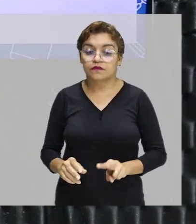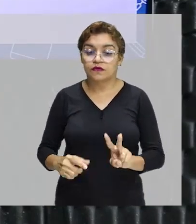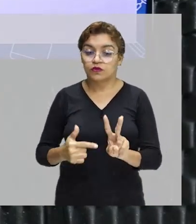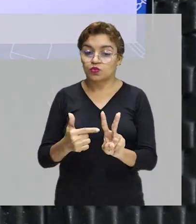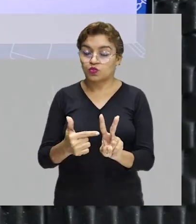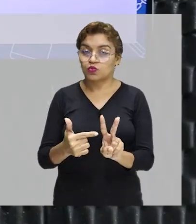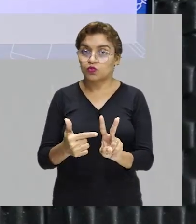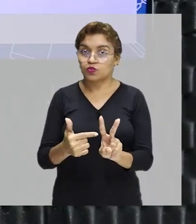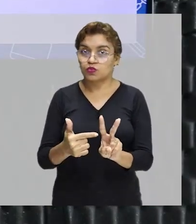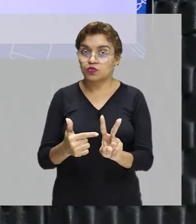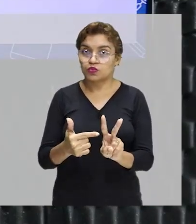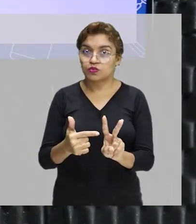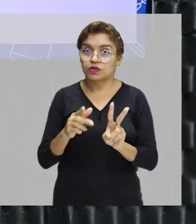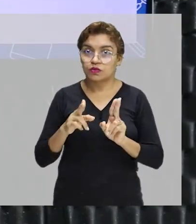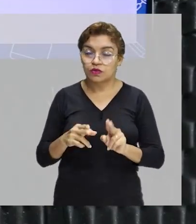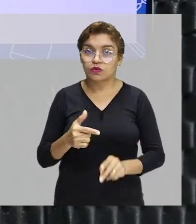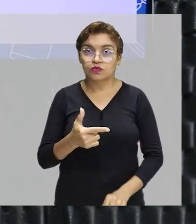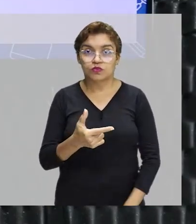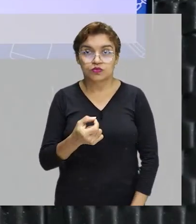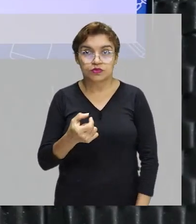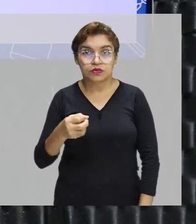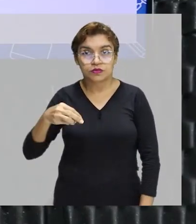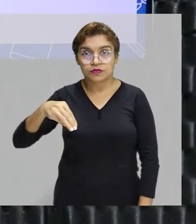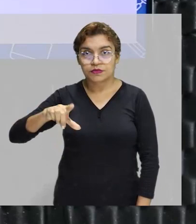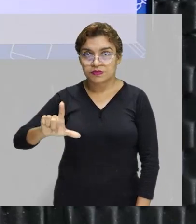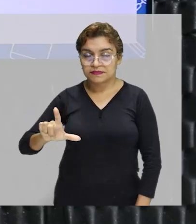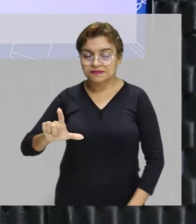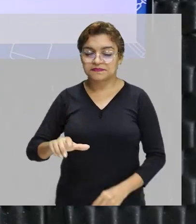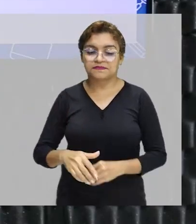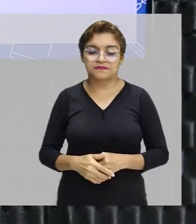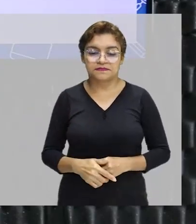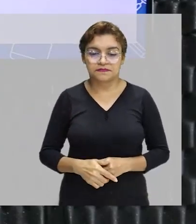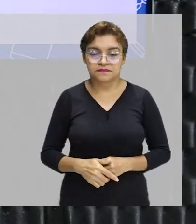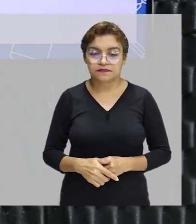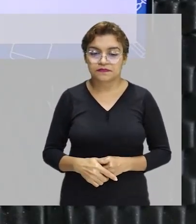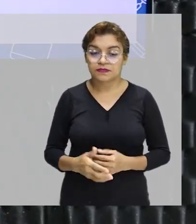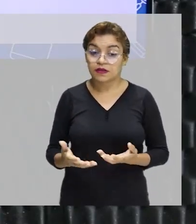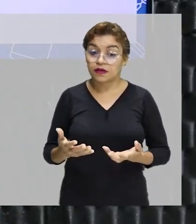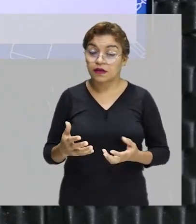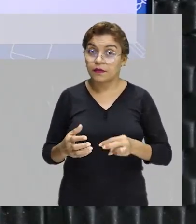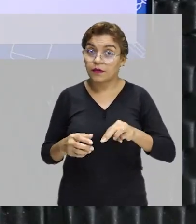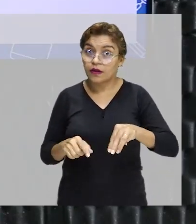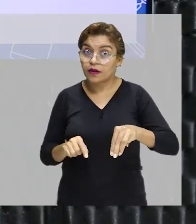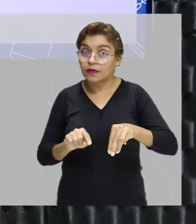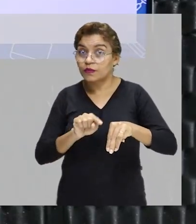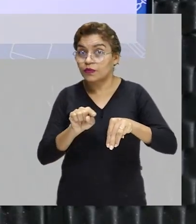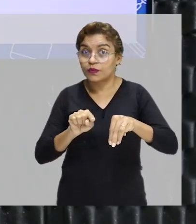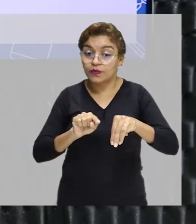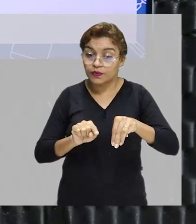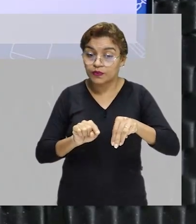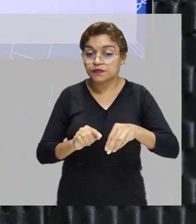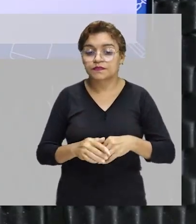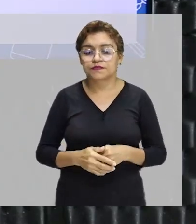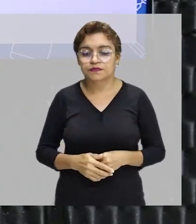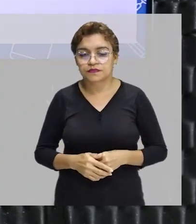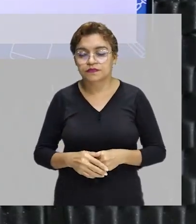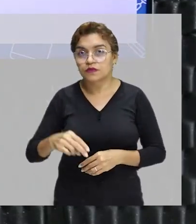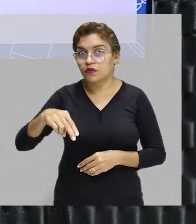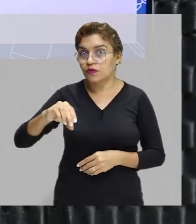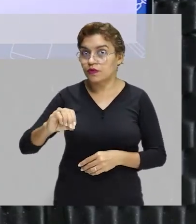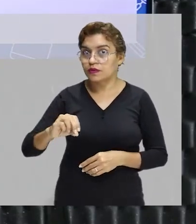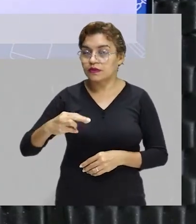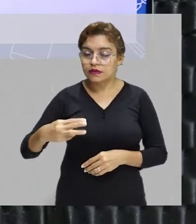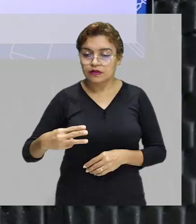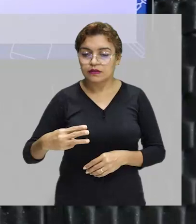volume dessa solução, também 200 ml. Então, queremos a concentração do nitrato de bário. Lembrando que o